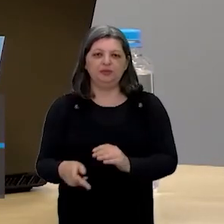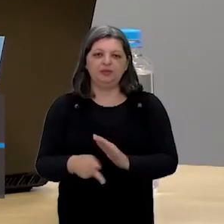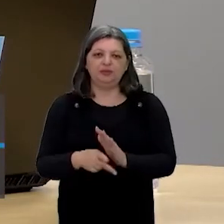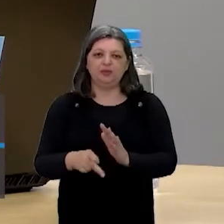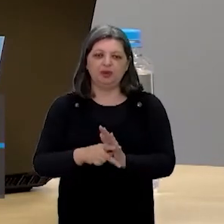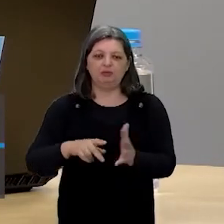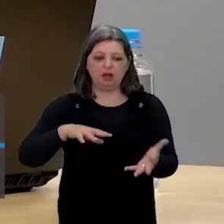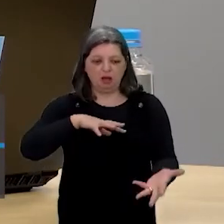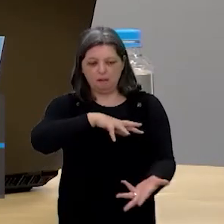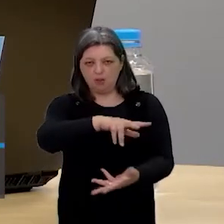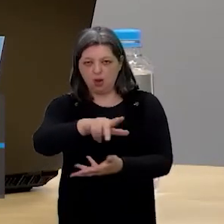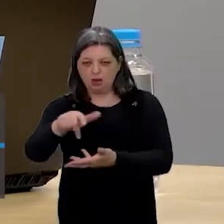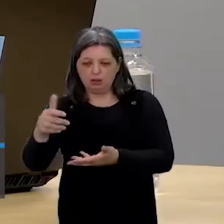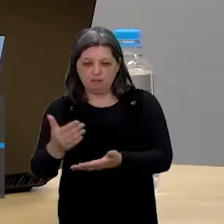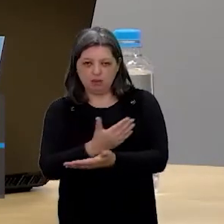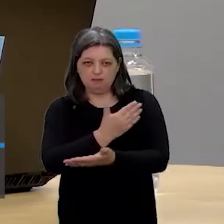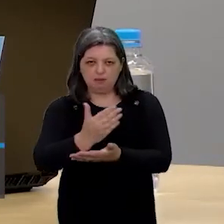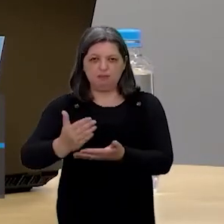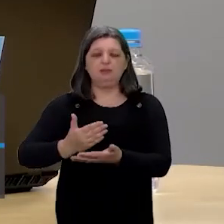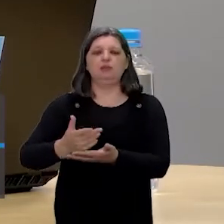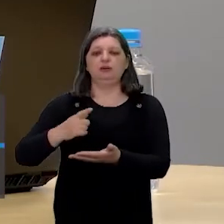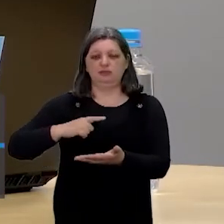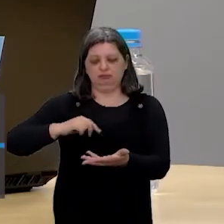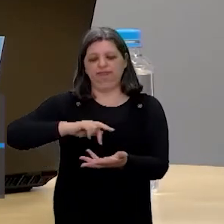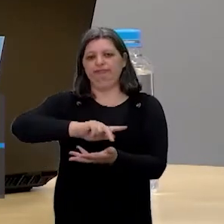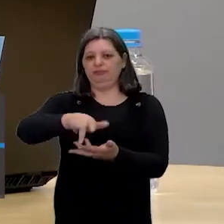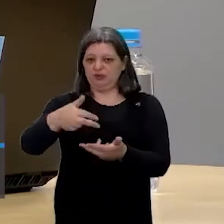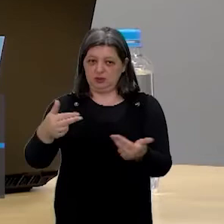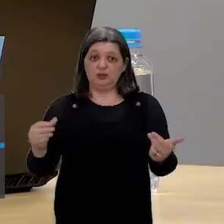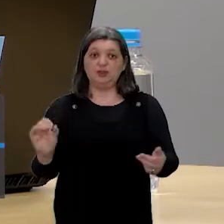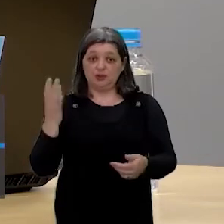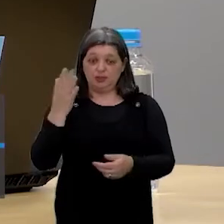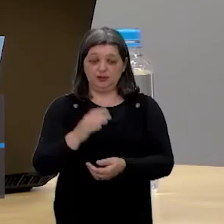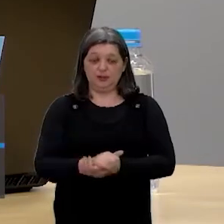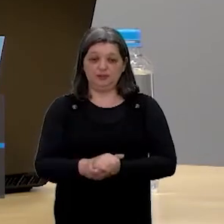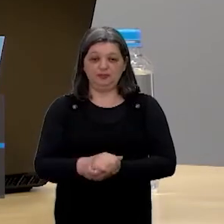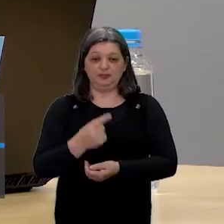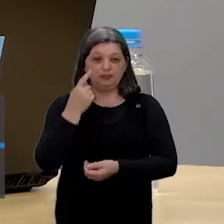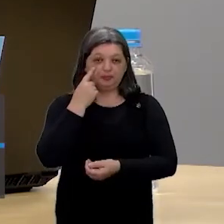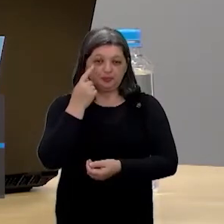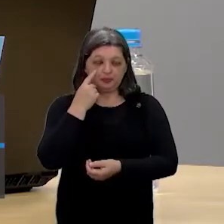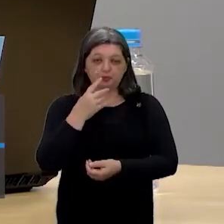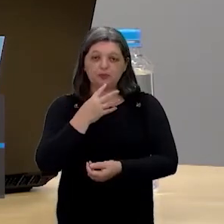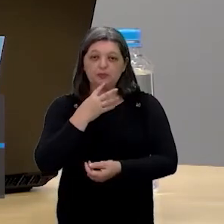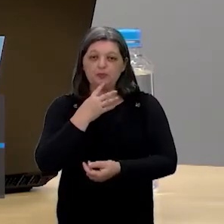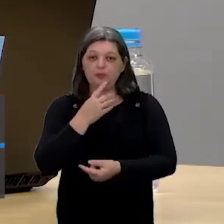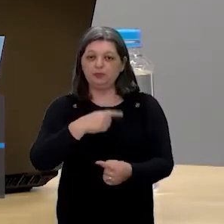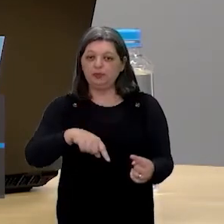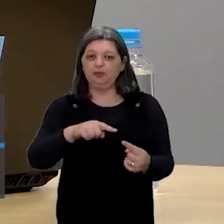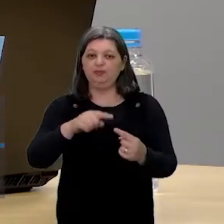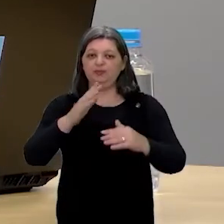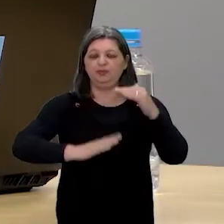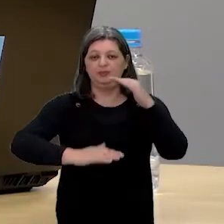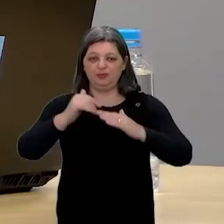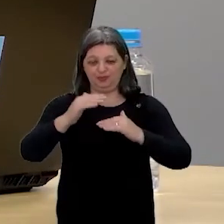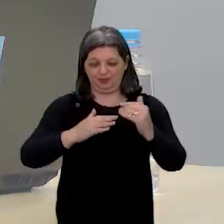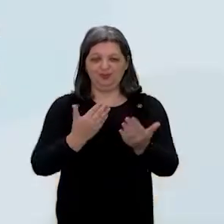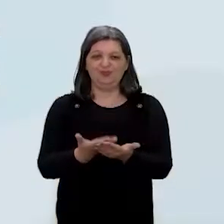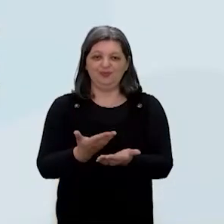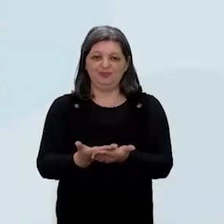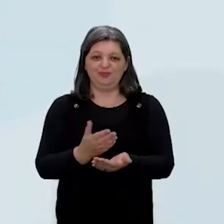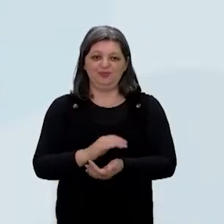dois blocos, teve diversos desdobramentos aí, certo? Vamos conhecer então o objetivo e a habilidade da nossa